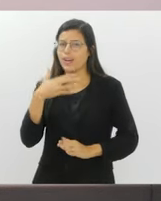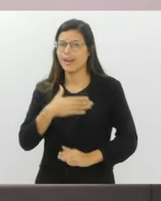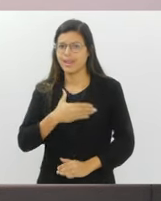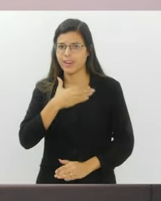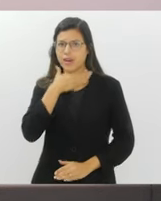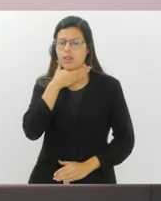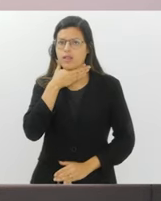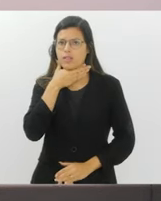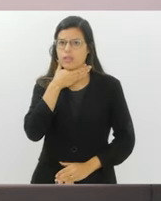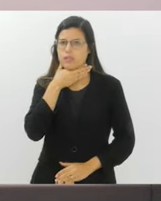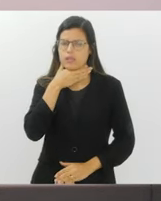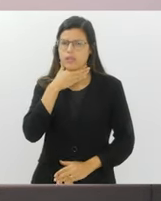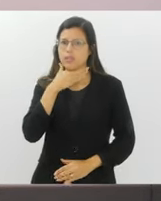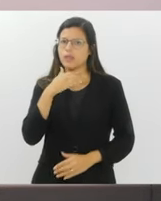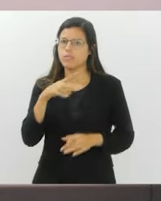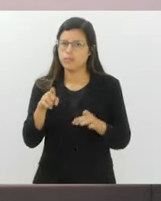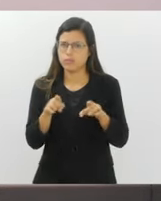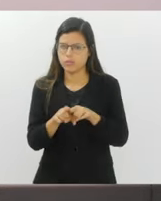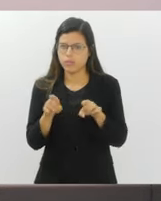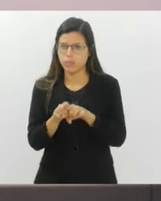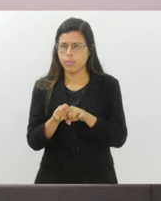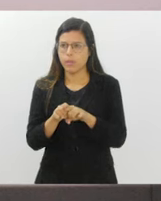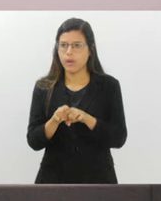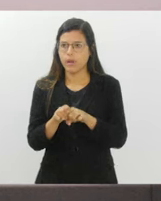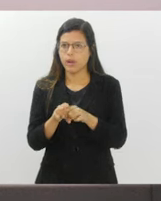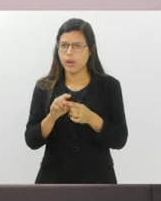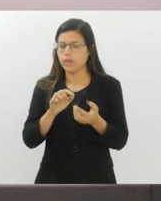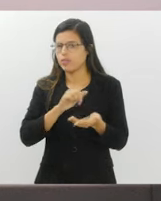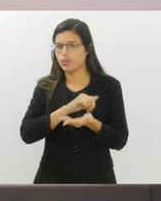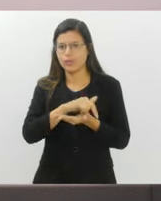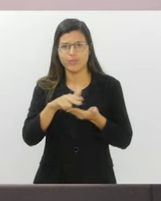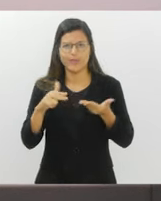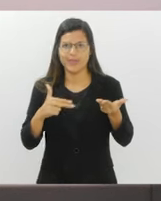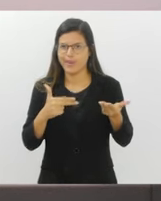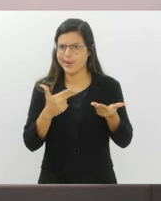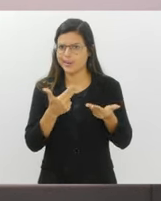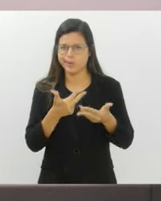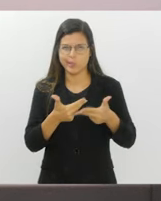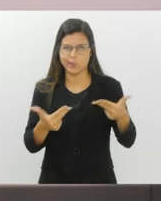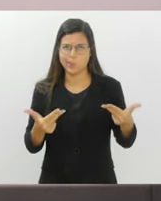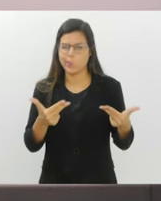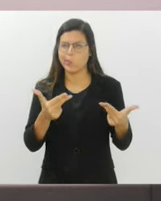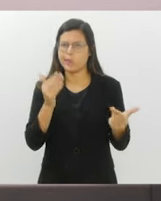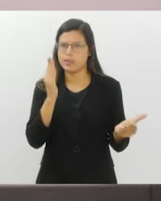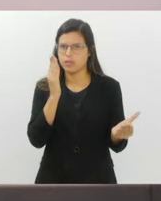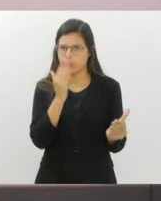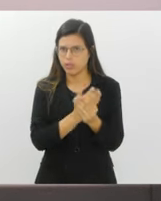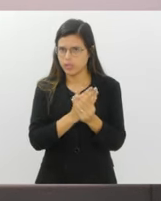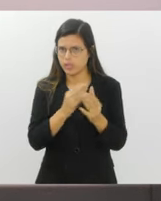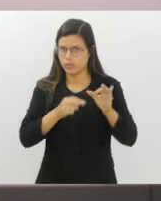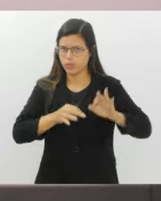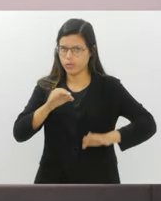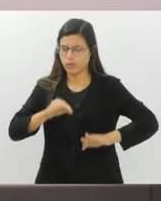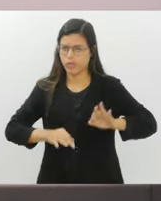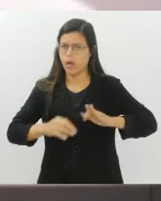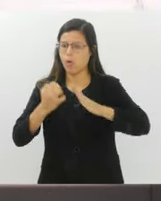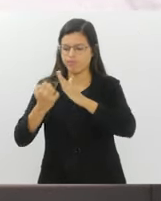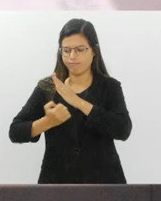os diversos instrumentos judiciais que a Supervia responde e